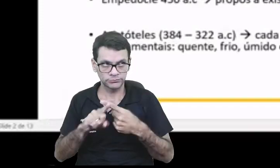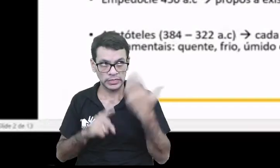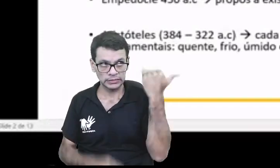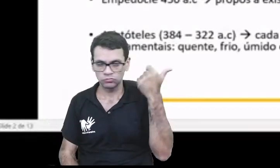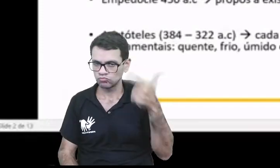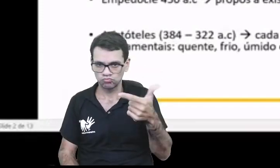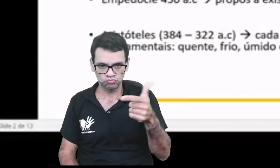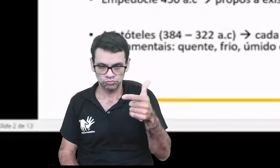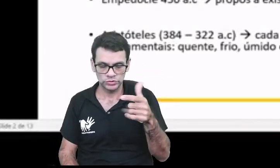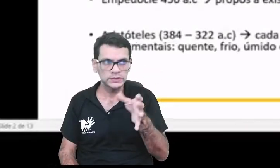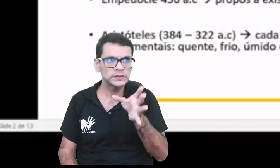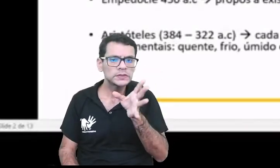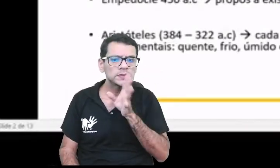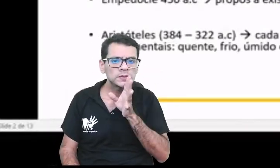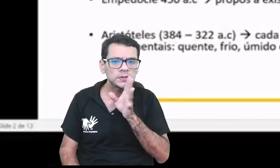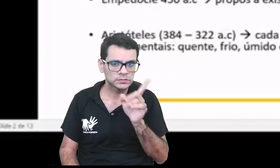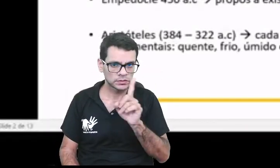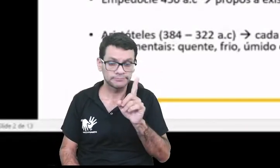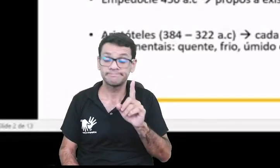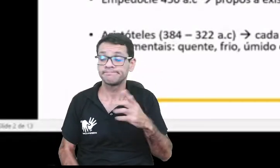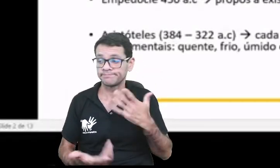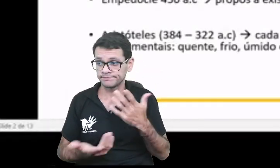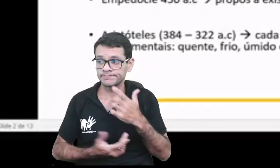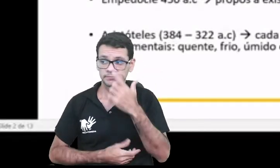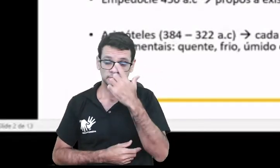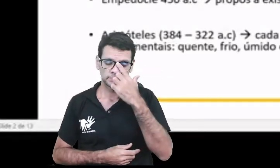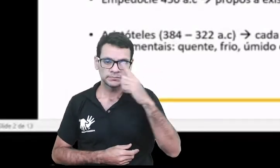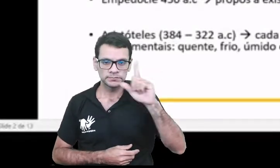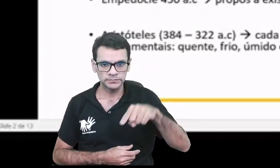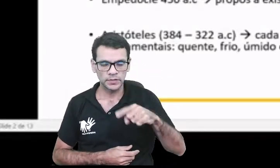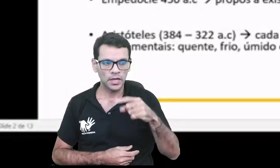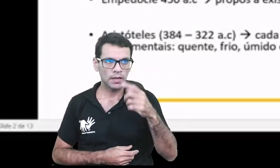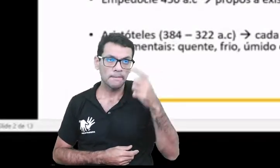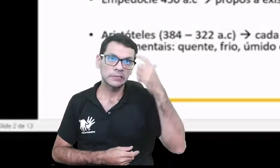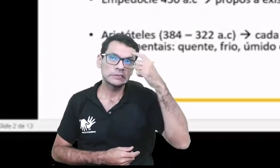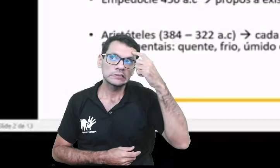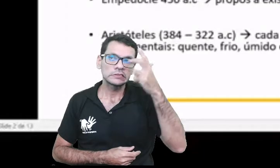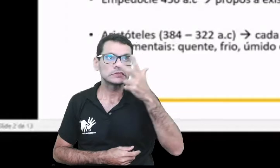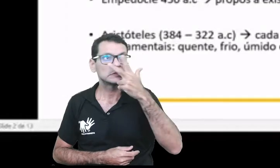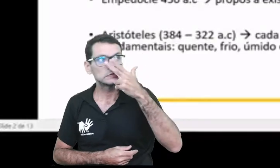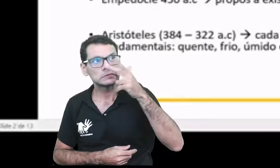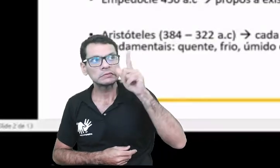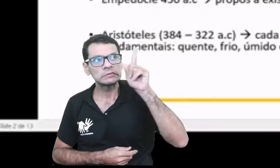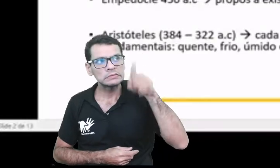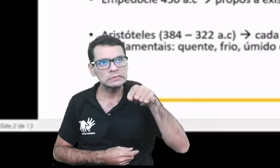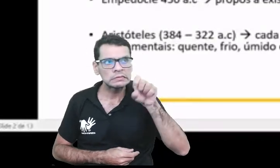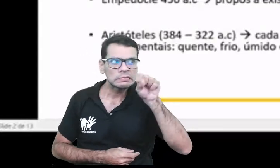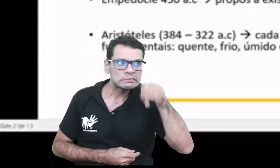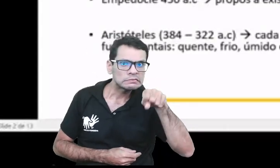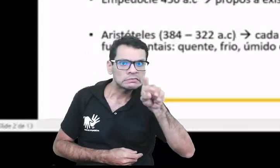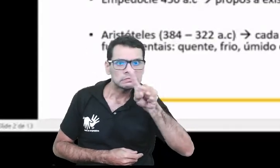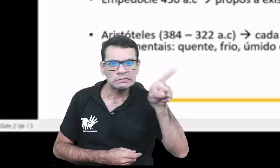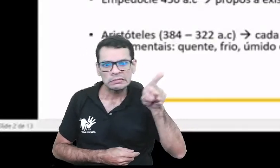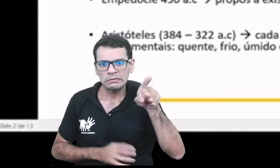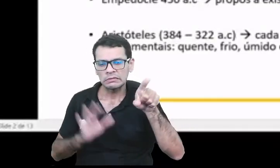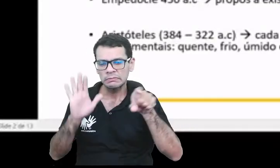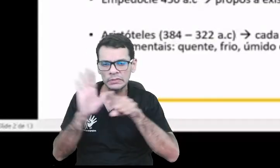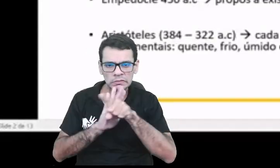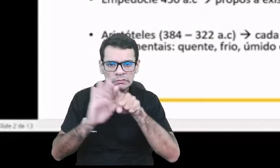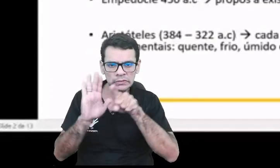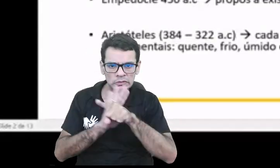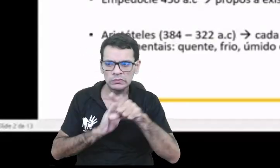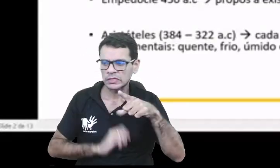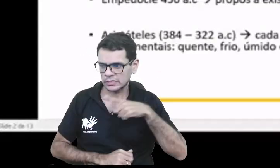tinha. Então, eram tudo especulações, assim, eram as primeiras perguntas que surgiram, que a